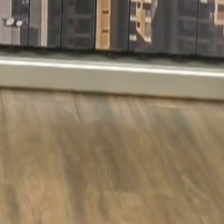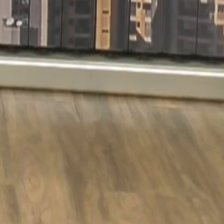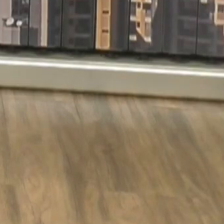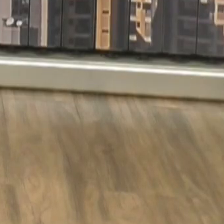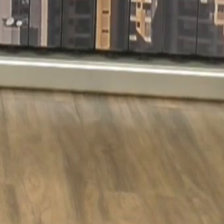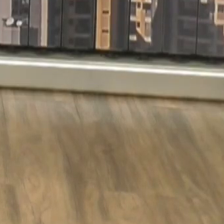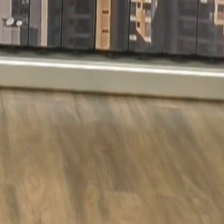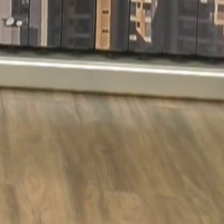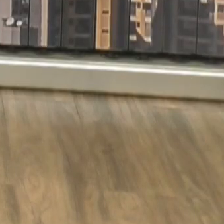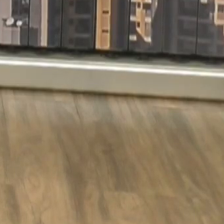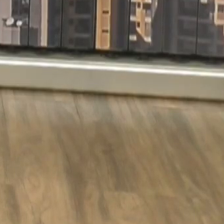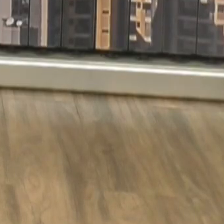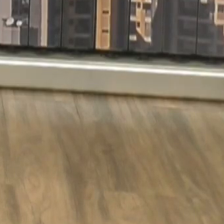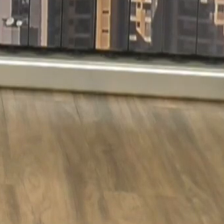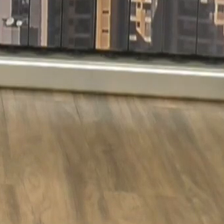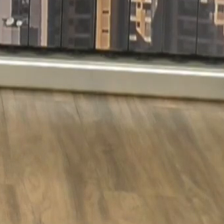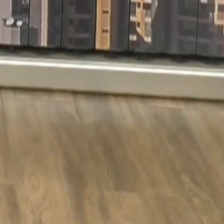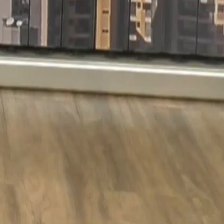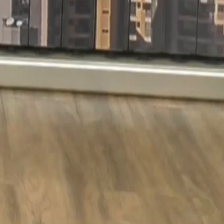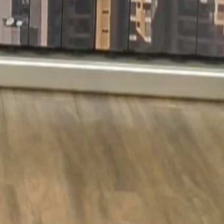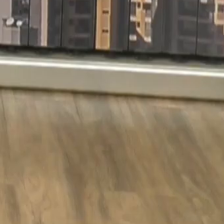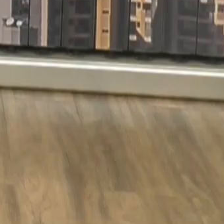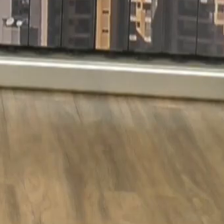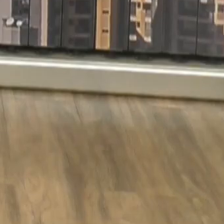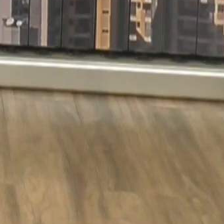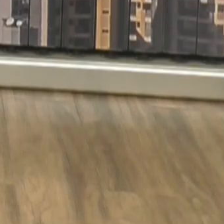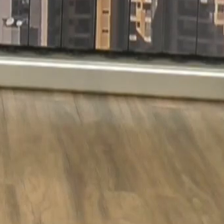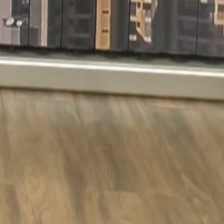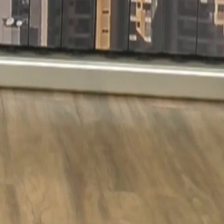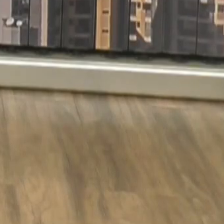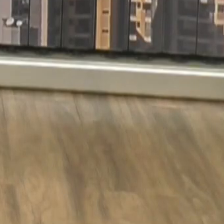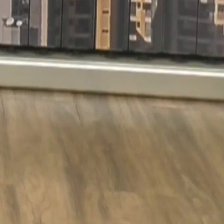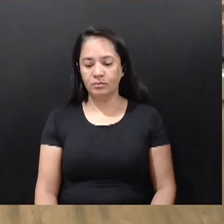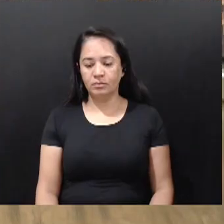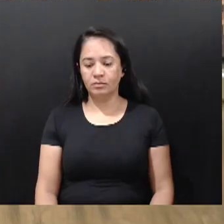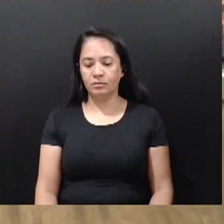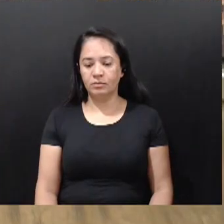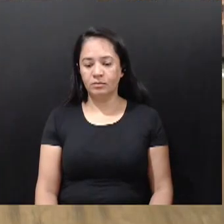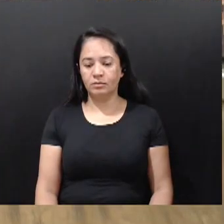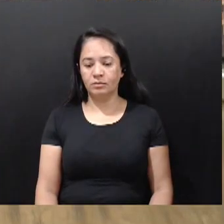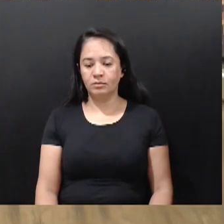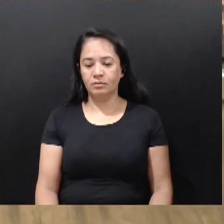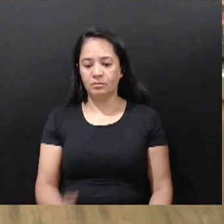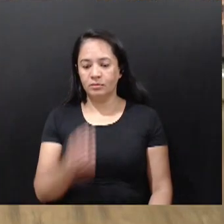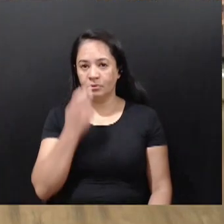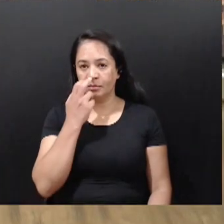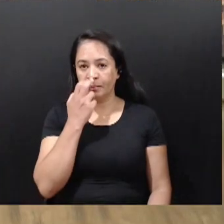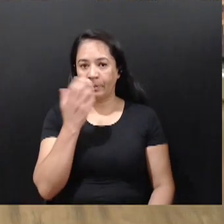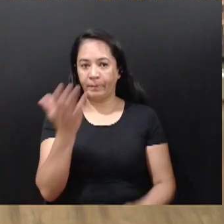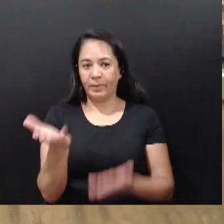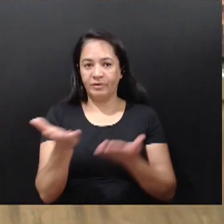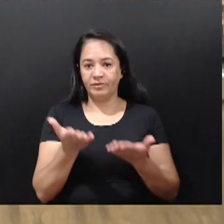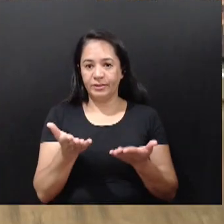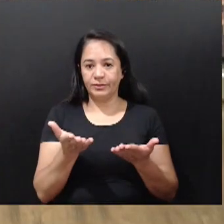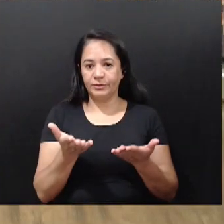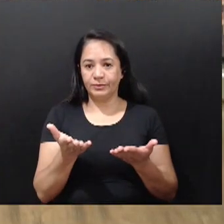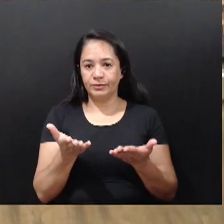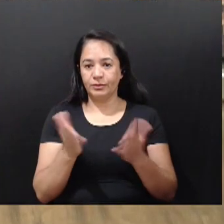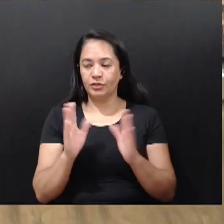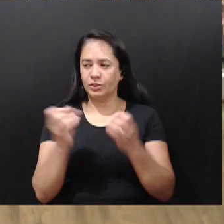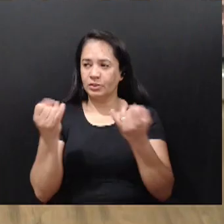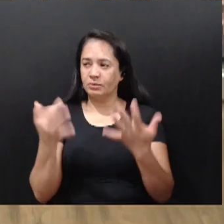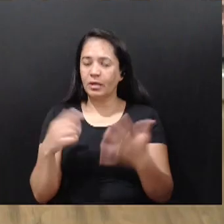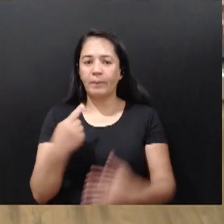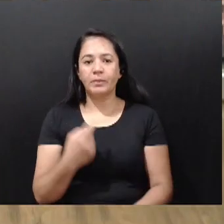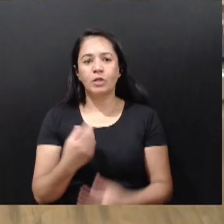Professor Rogério Nunes de Freitas, que é o coordenador do curso. Seja bem-vindo, professor. Já conta para nós como que surgiu